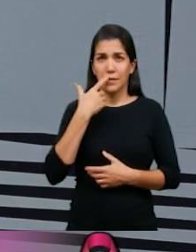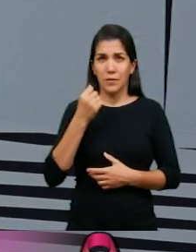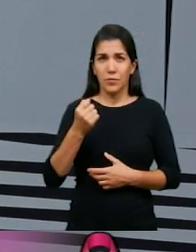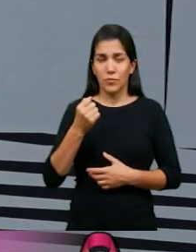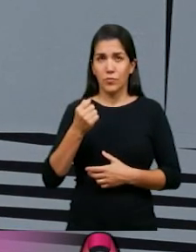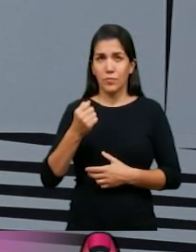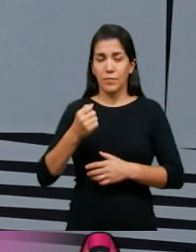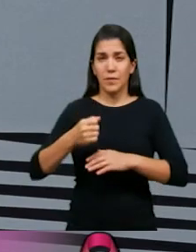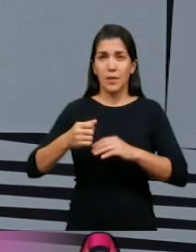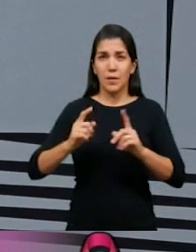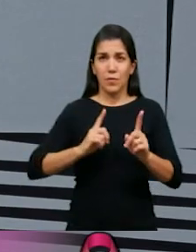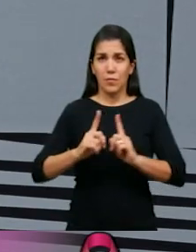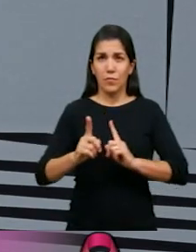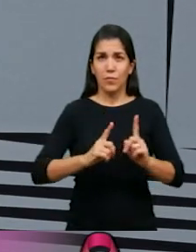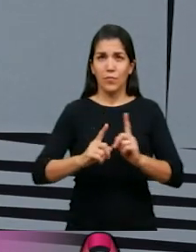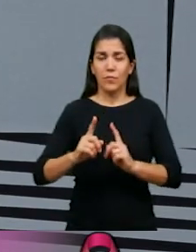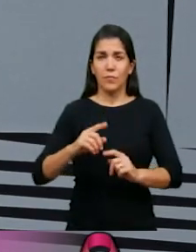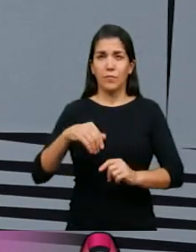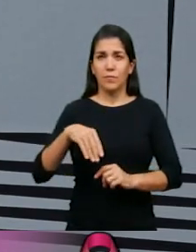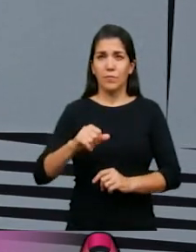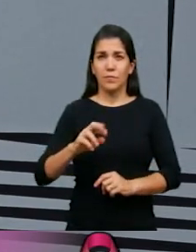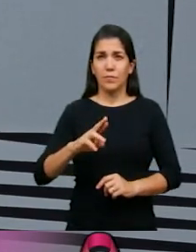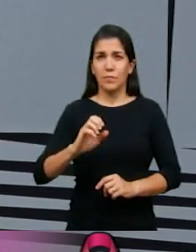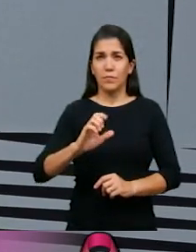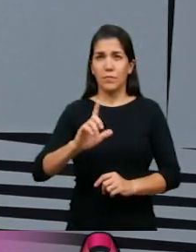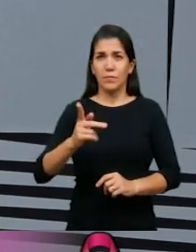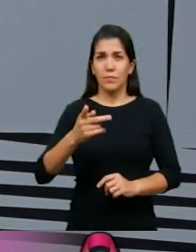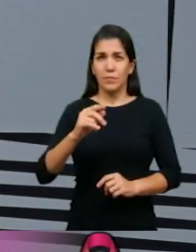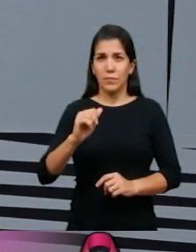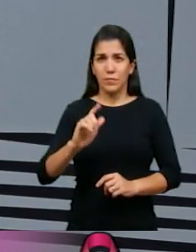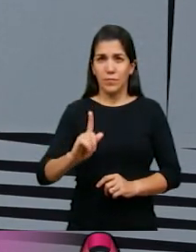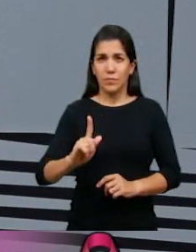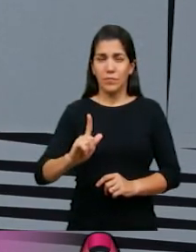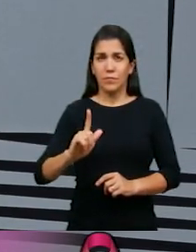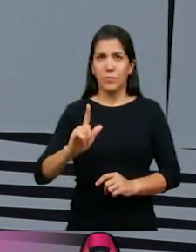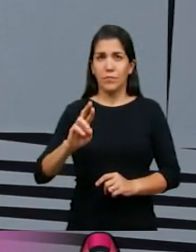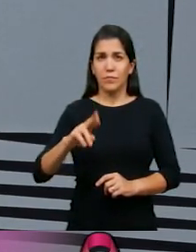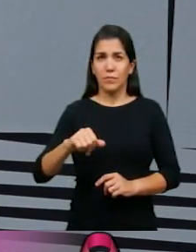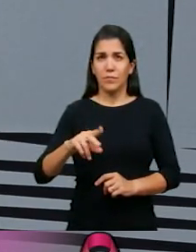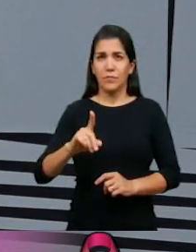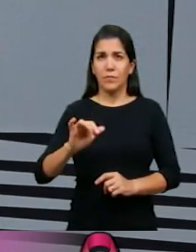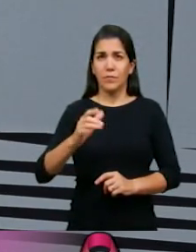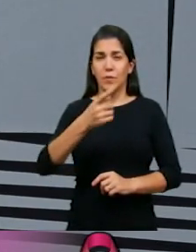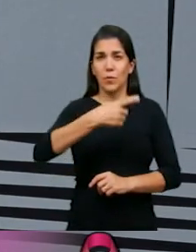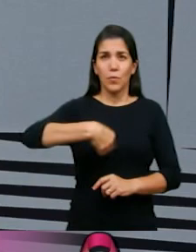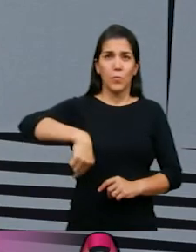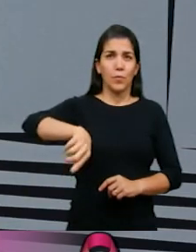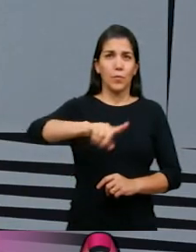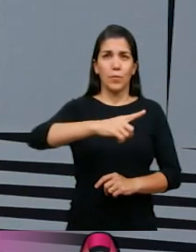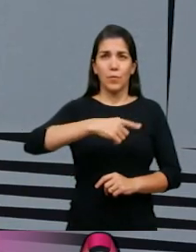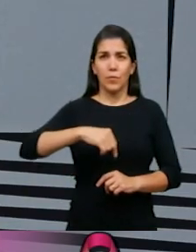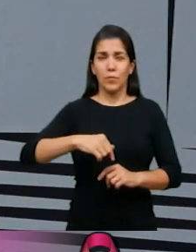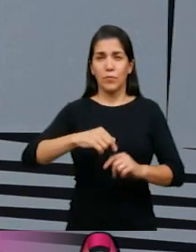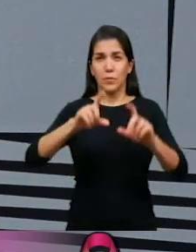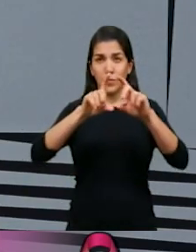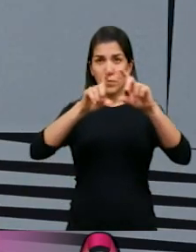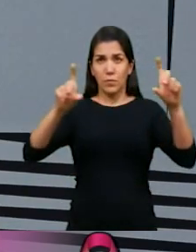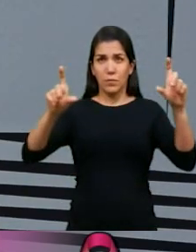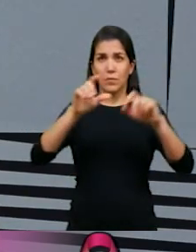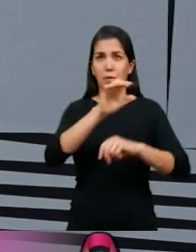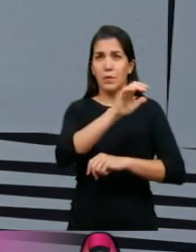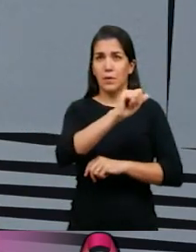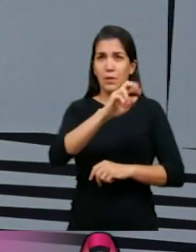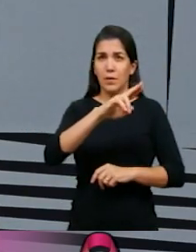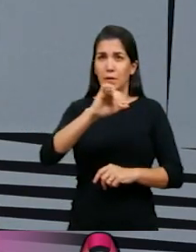a rodovia Marechal Rondon, com a Avenida Brasília, está localizada uma rotatória na qual existe um letreiro com o nome da